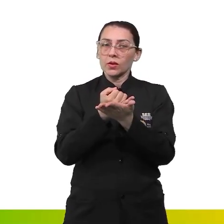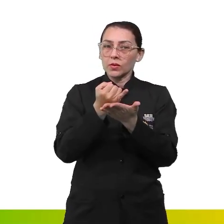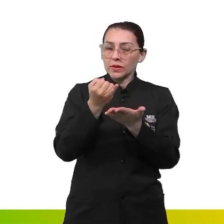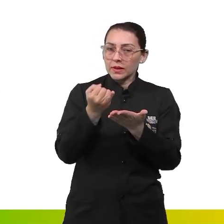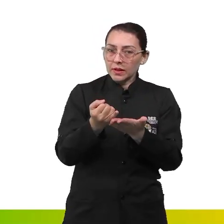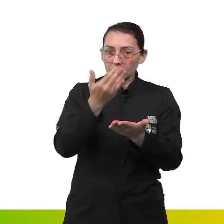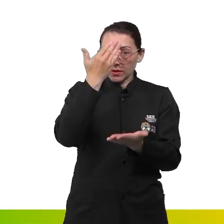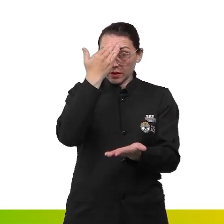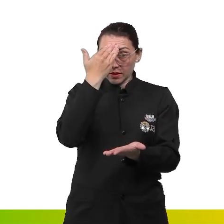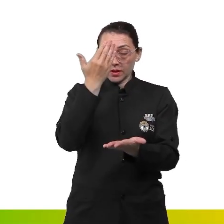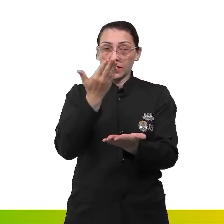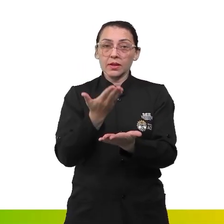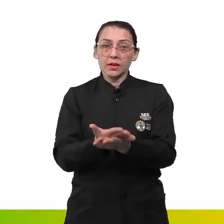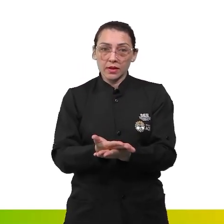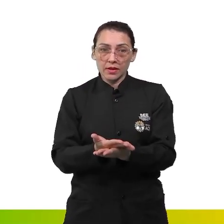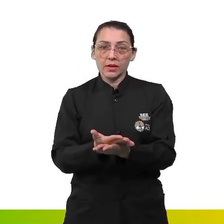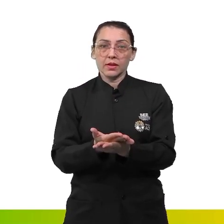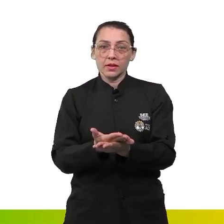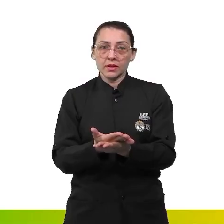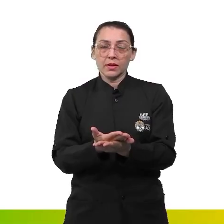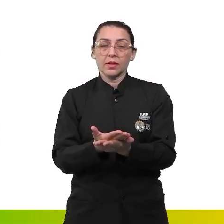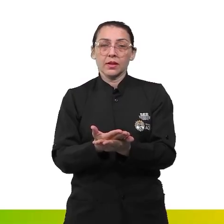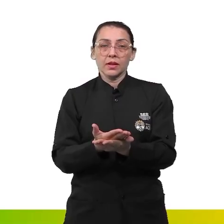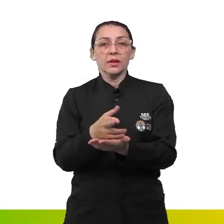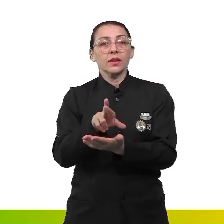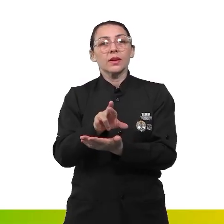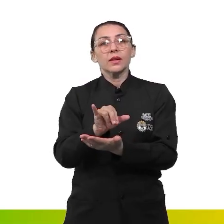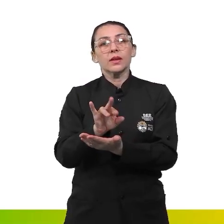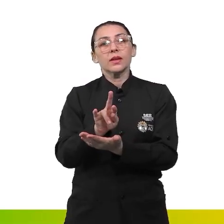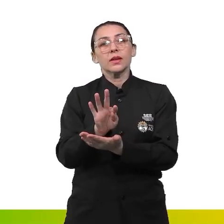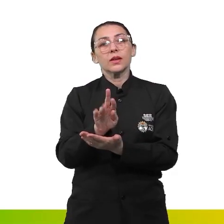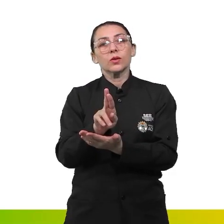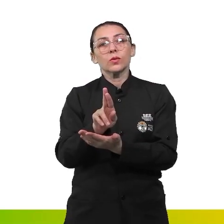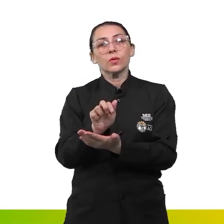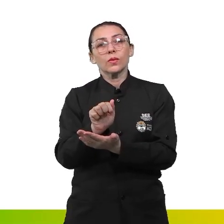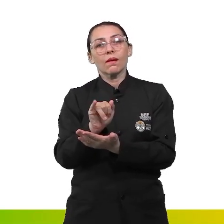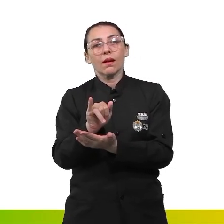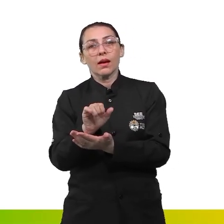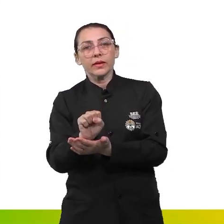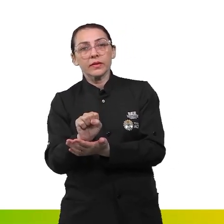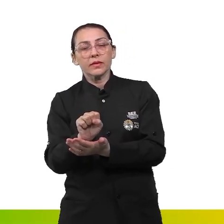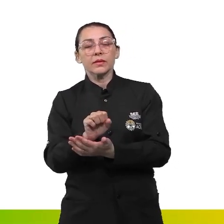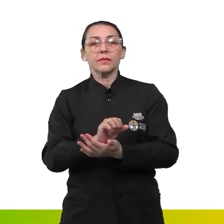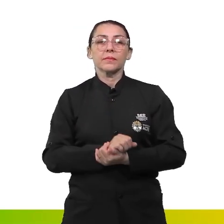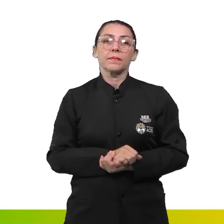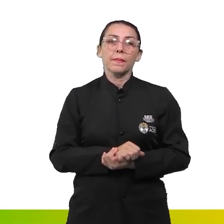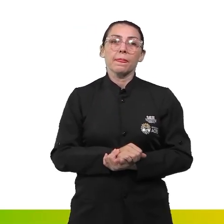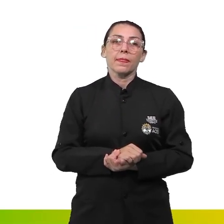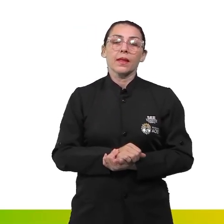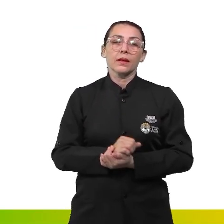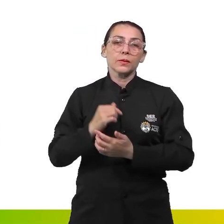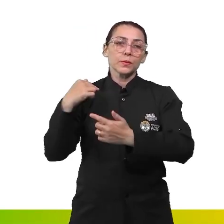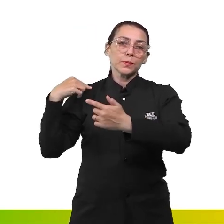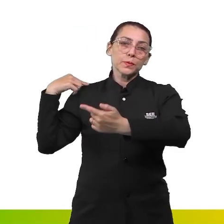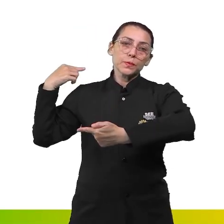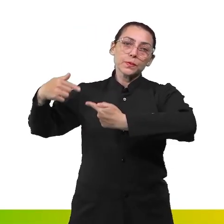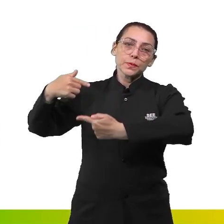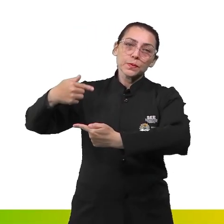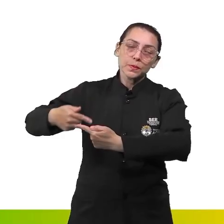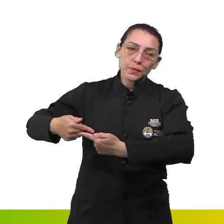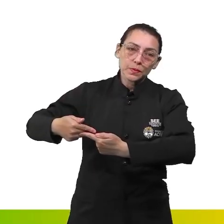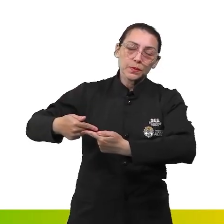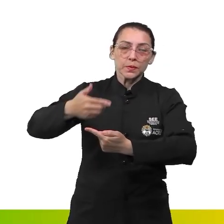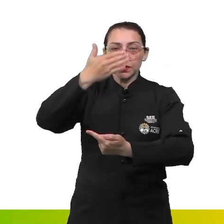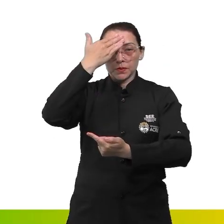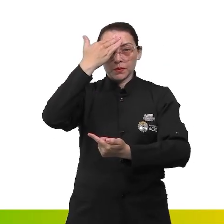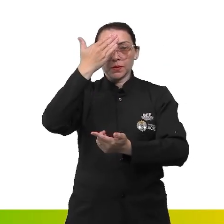a introdução aí pelos povos africanos de crenças e rituais ancestrais. Essas